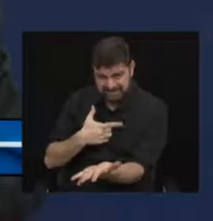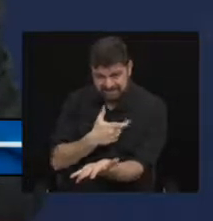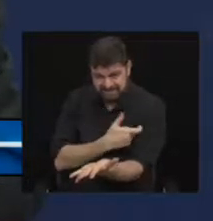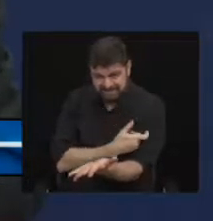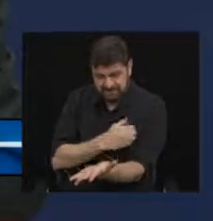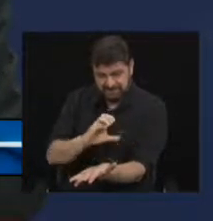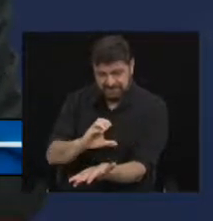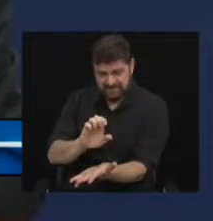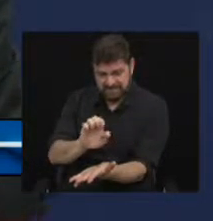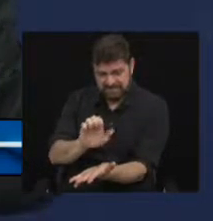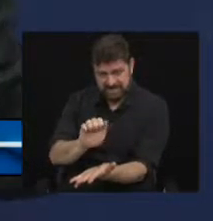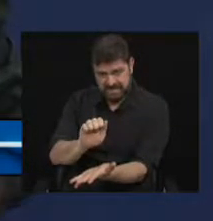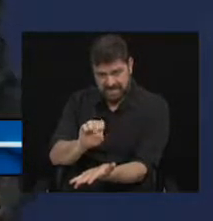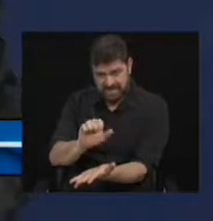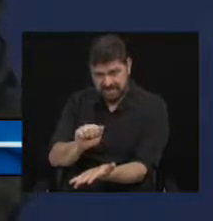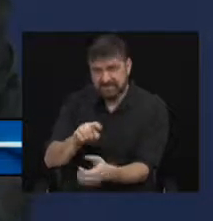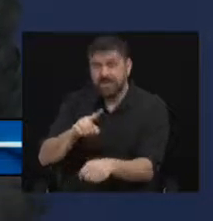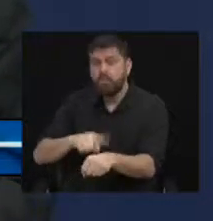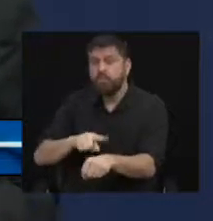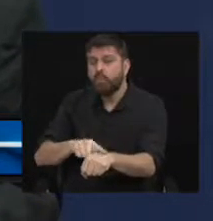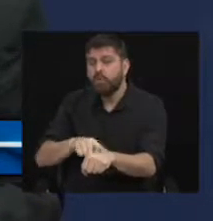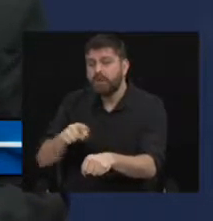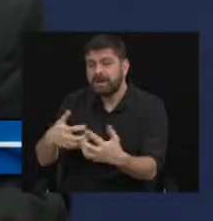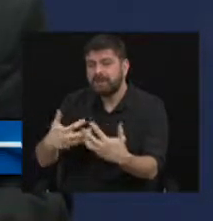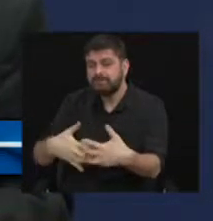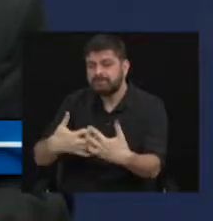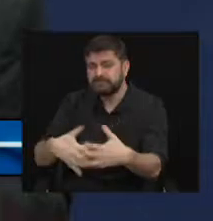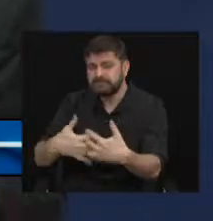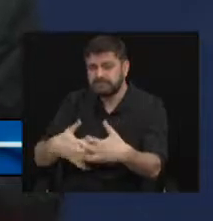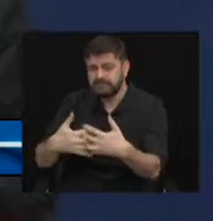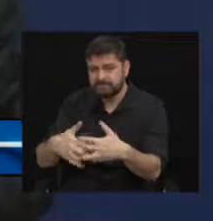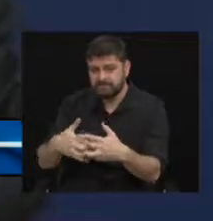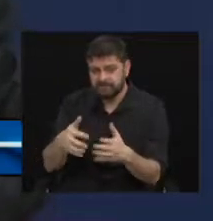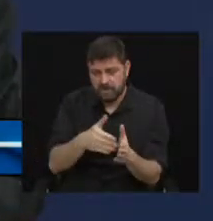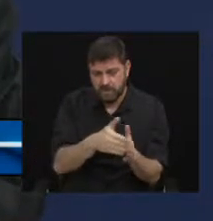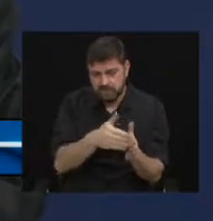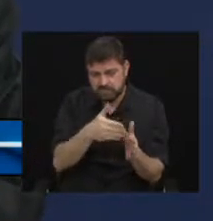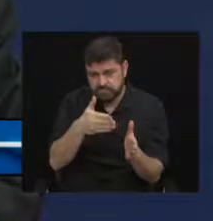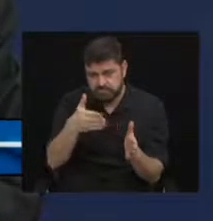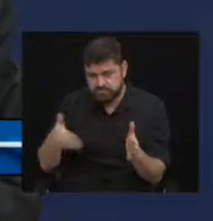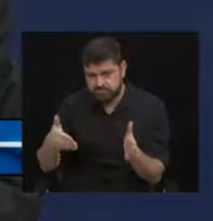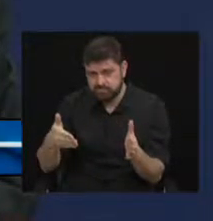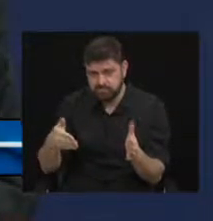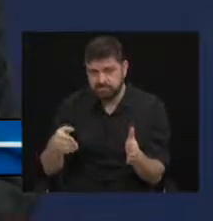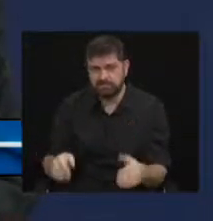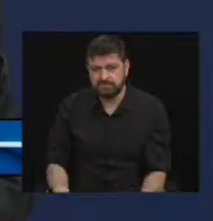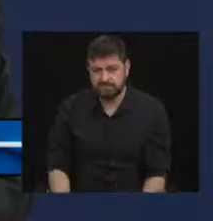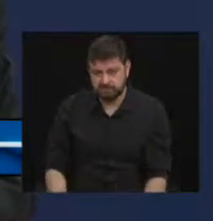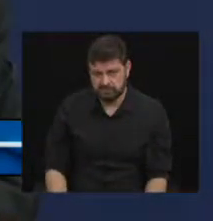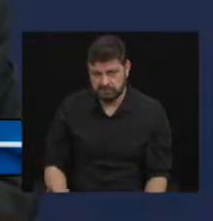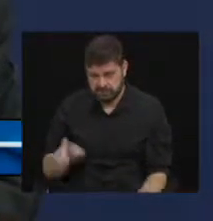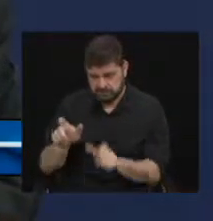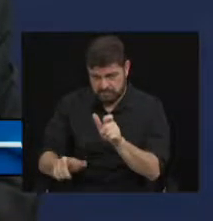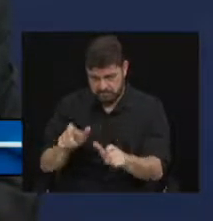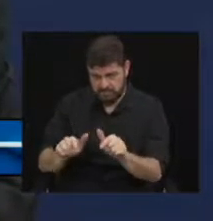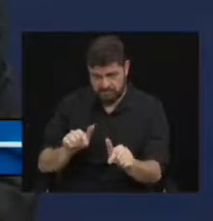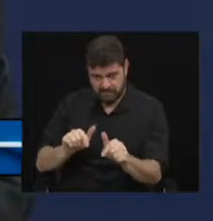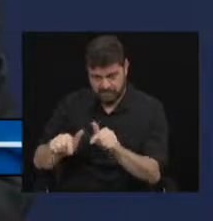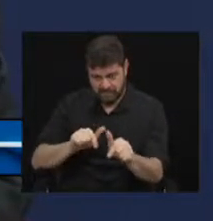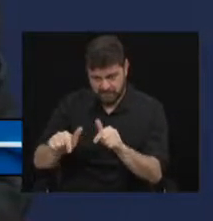sensível que nós estamos vivendo na cidade, os olhares da população para as propagandas